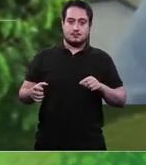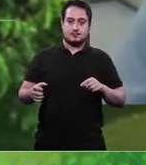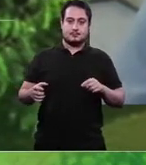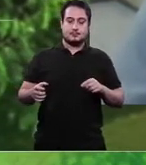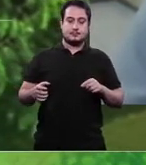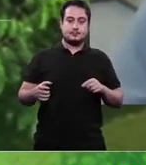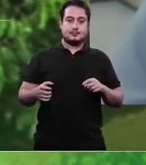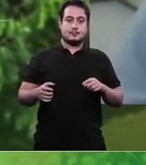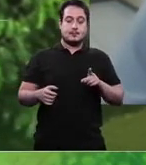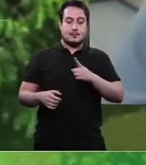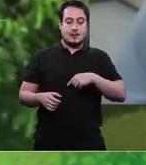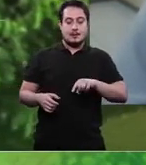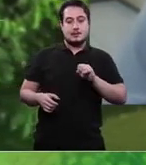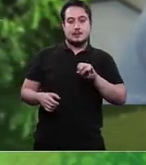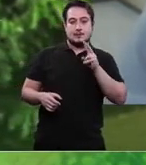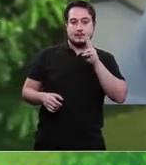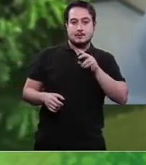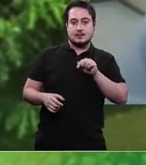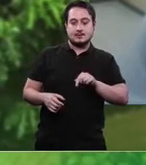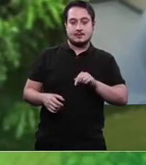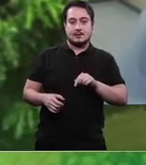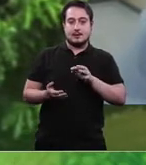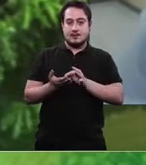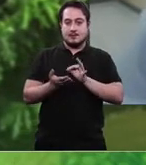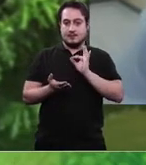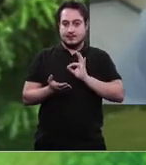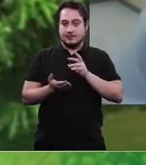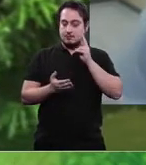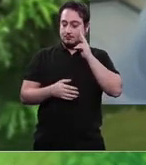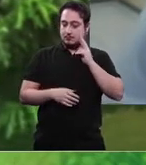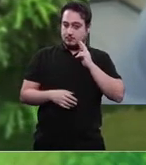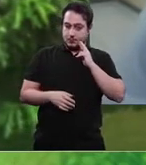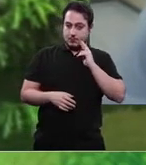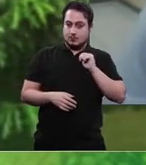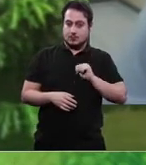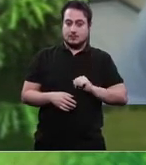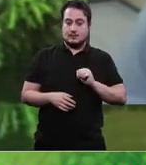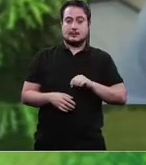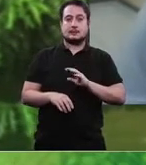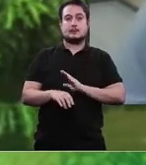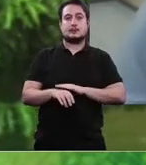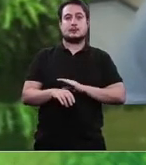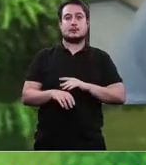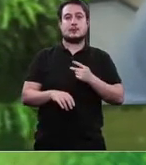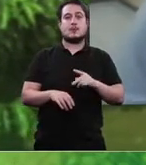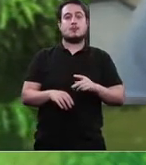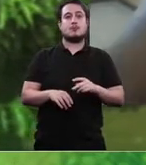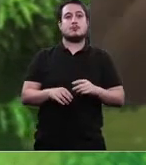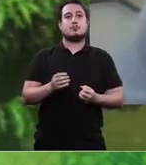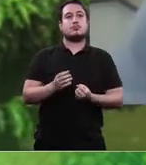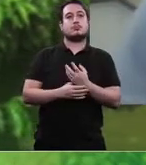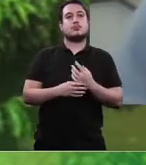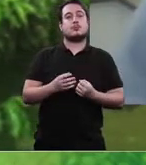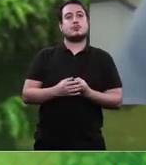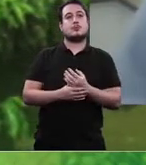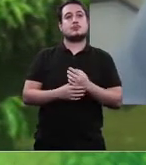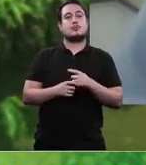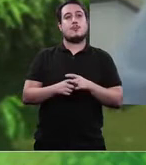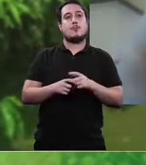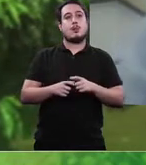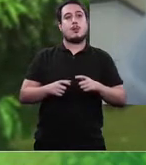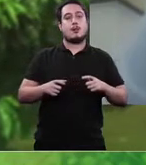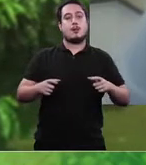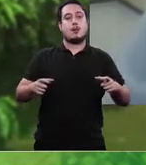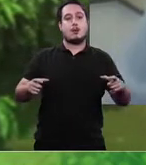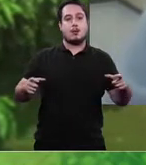falar. Ou se você vê a cafeicultura de Rondônia, hoje ela tem uma capacidade, ela produz uma quantidade imensa de